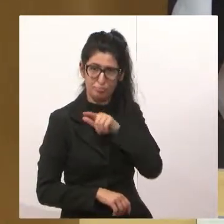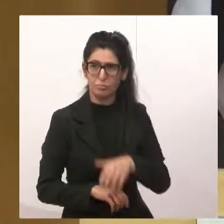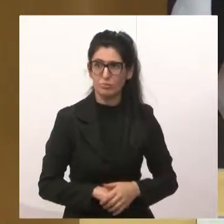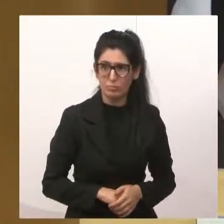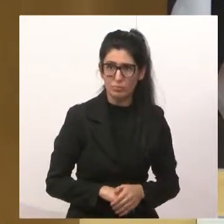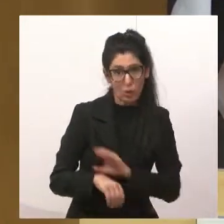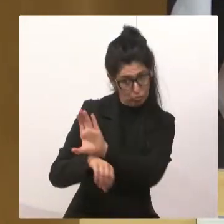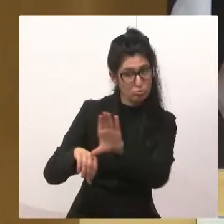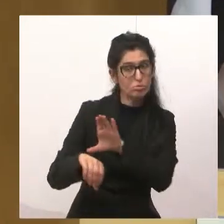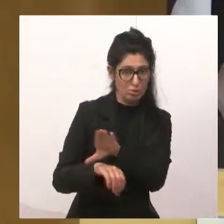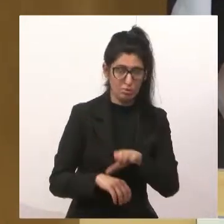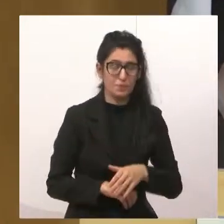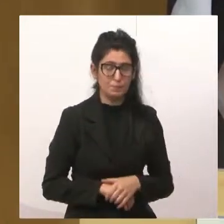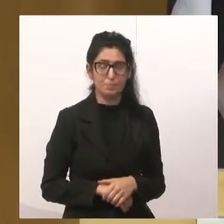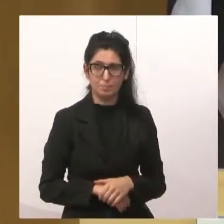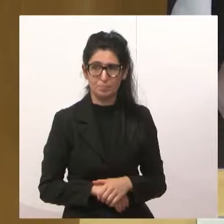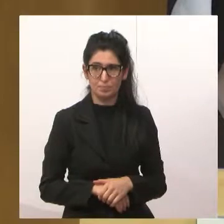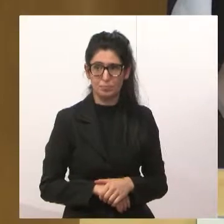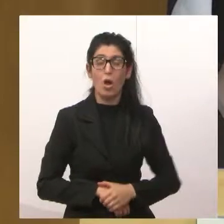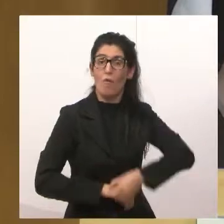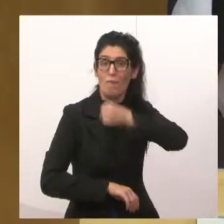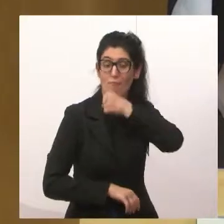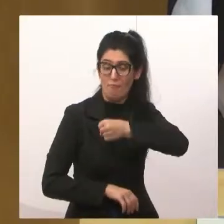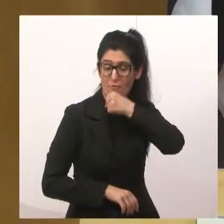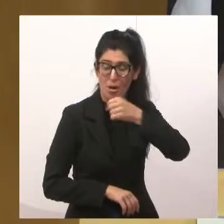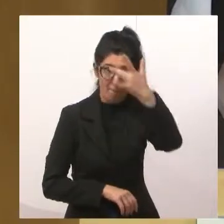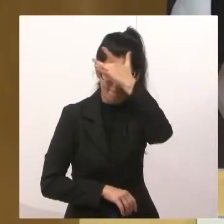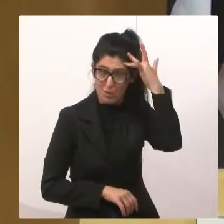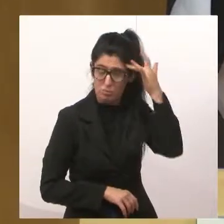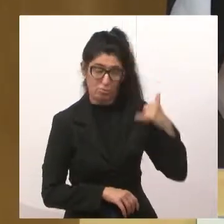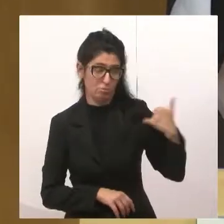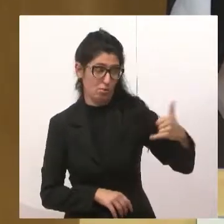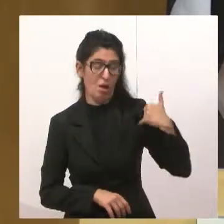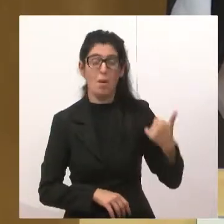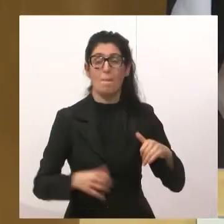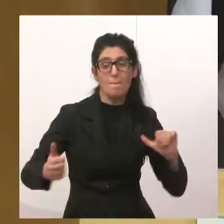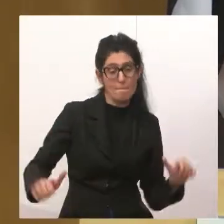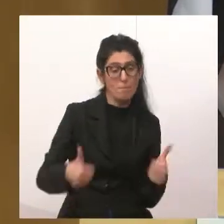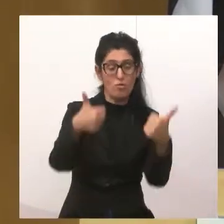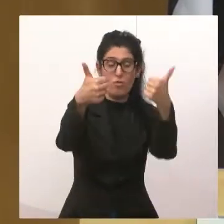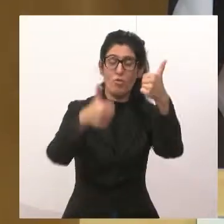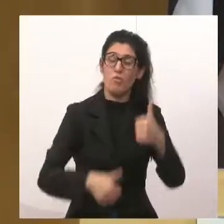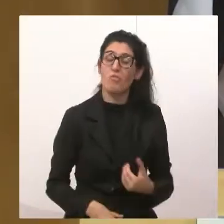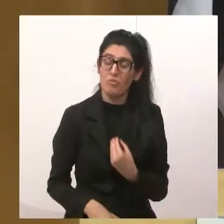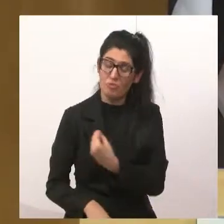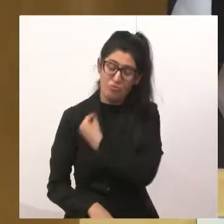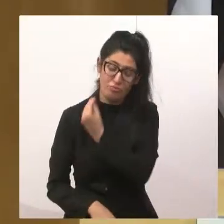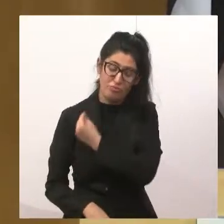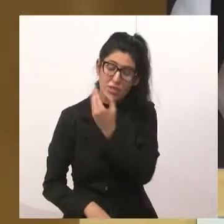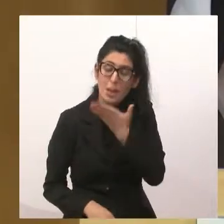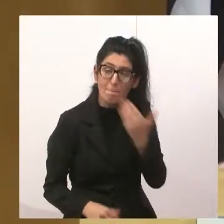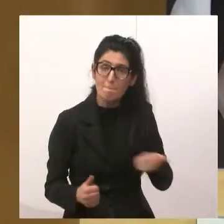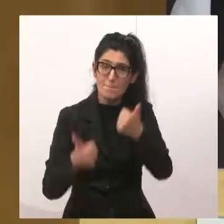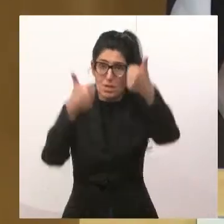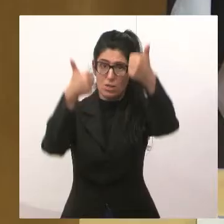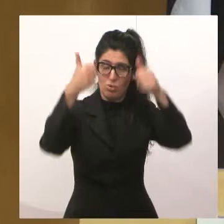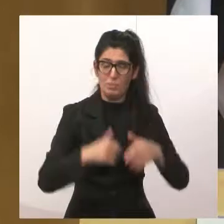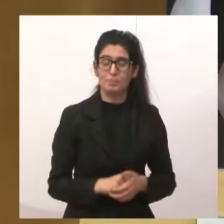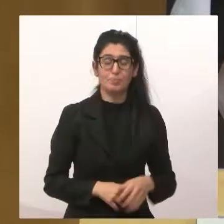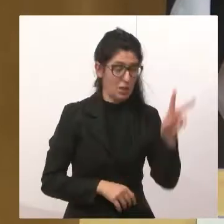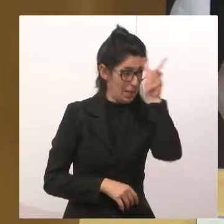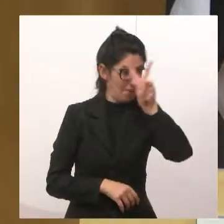que visam a proporcionar que os nossos idosos tenham uma qualidade de vida melhor, né? E lembrar